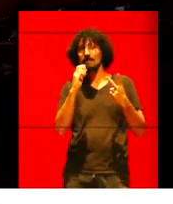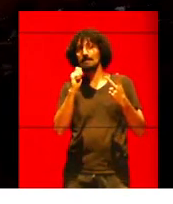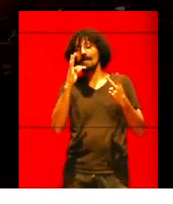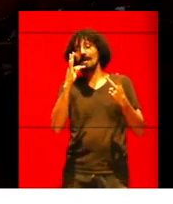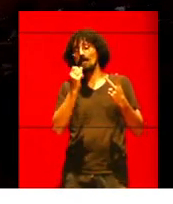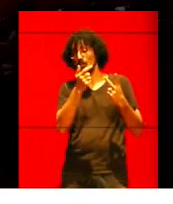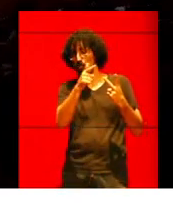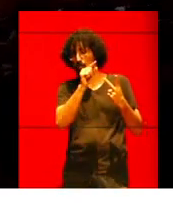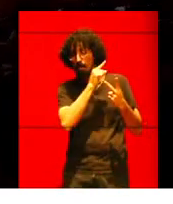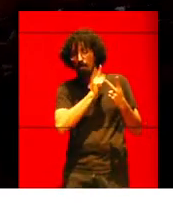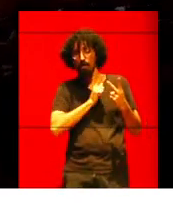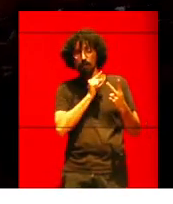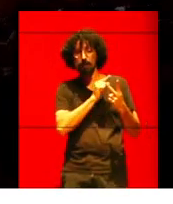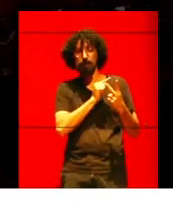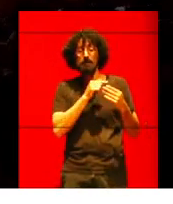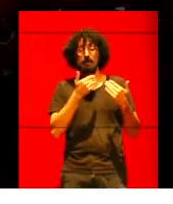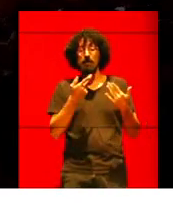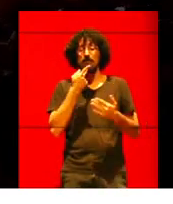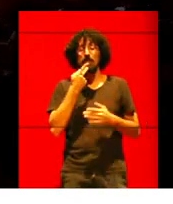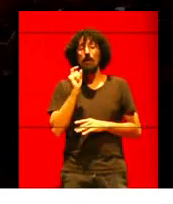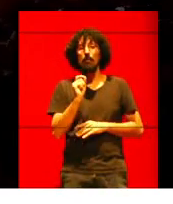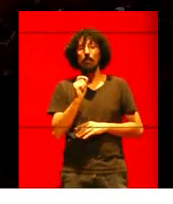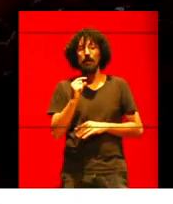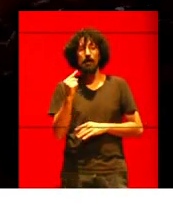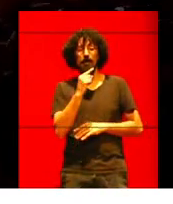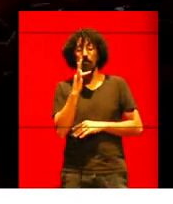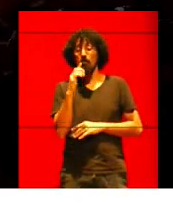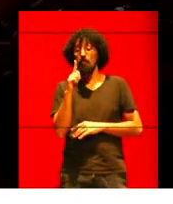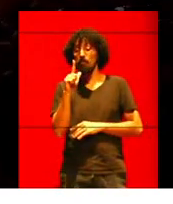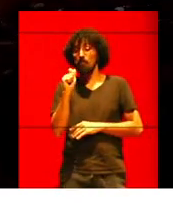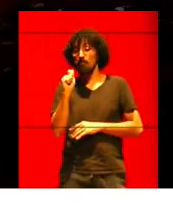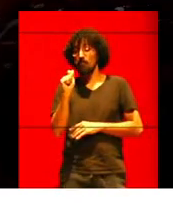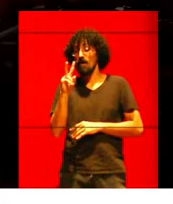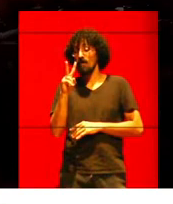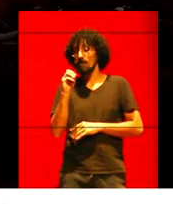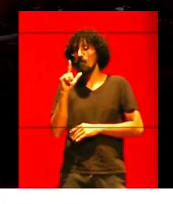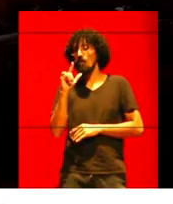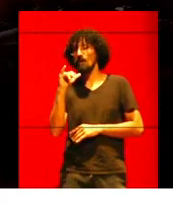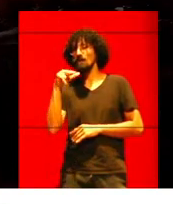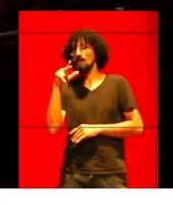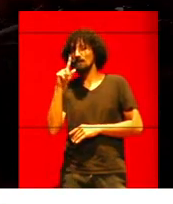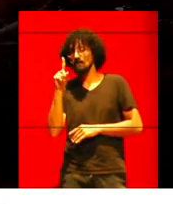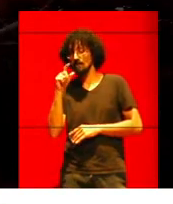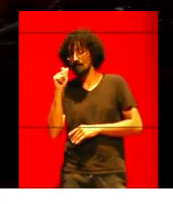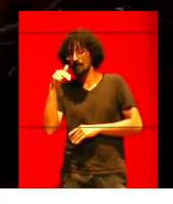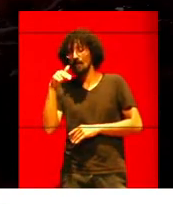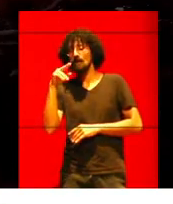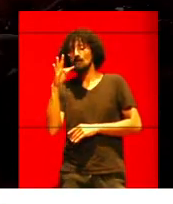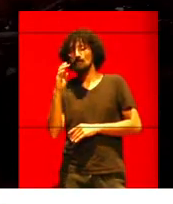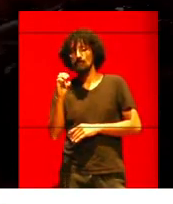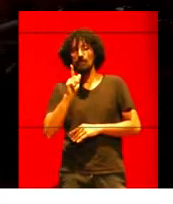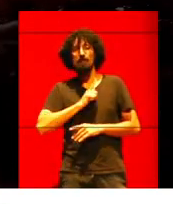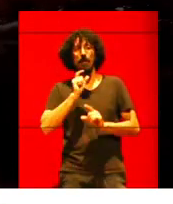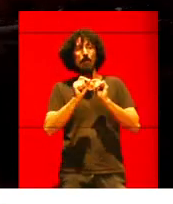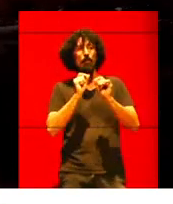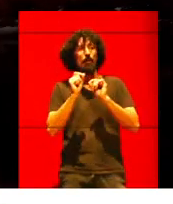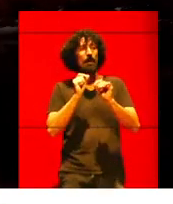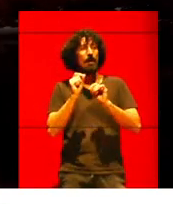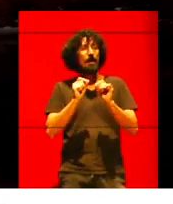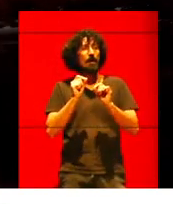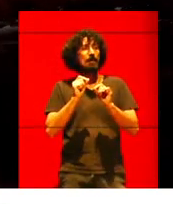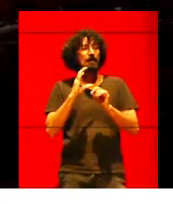onde? Ele fala que esse flavonizante, ele tem uma cadeia o quê? Aqui, ó, na questão aqui,